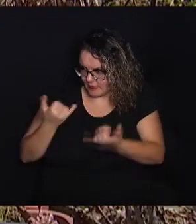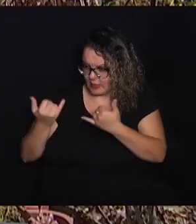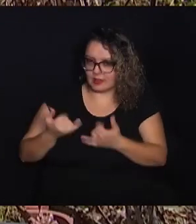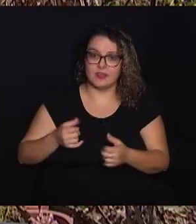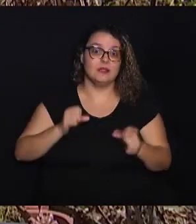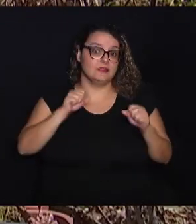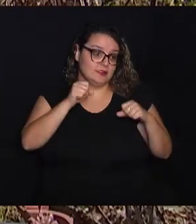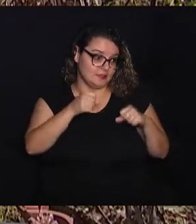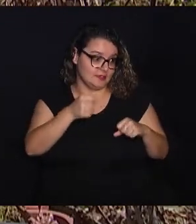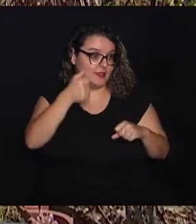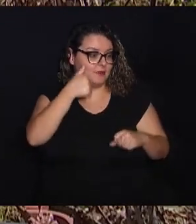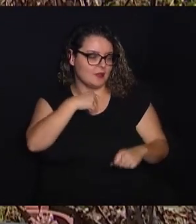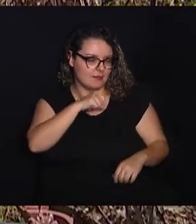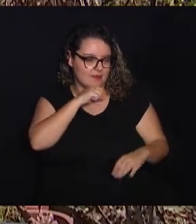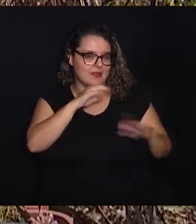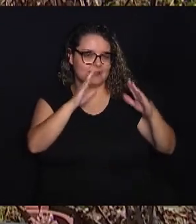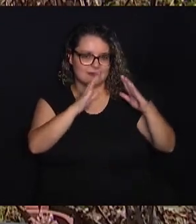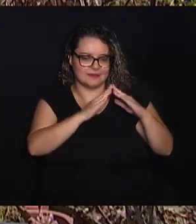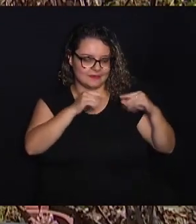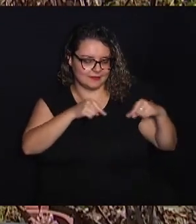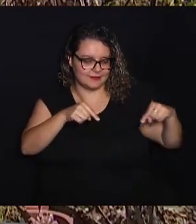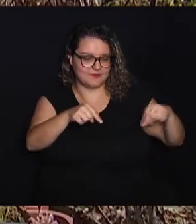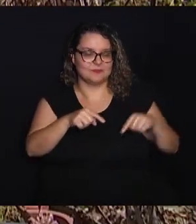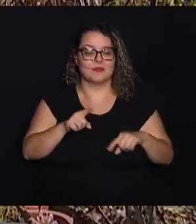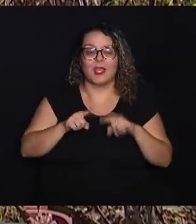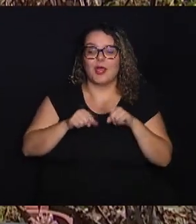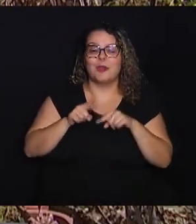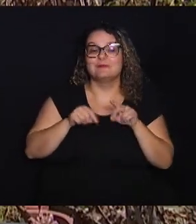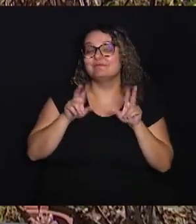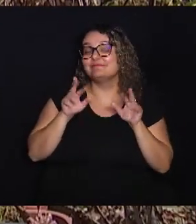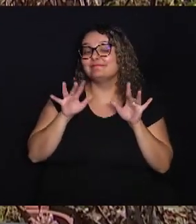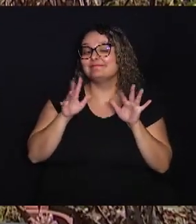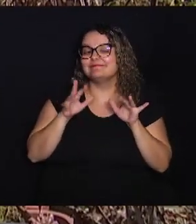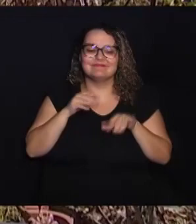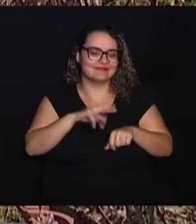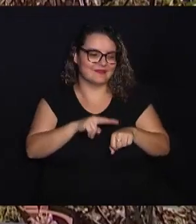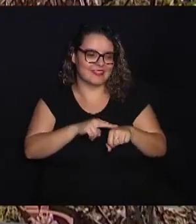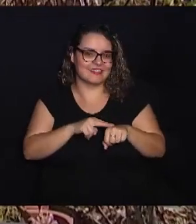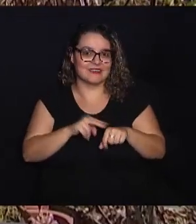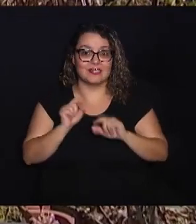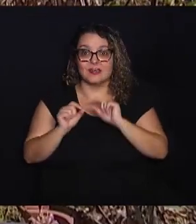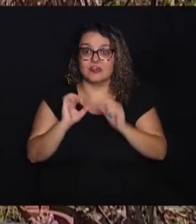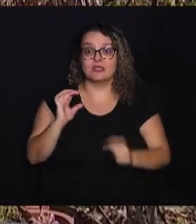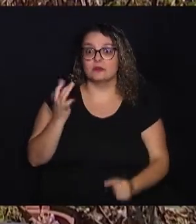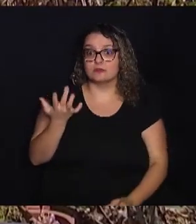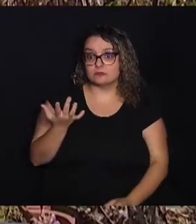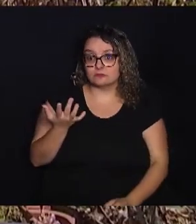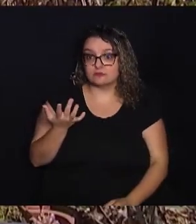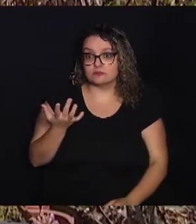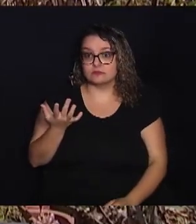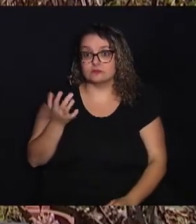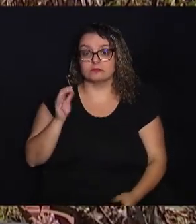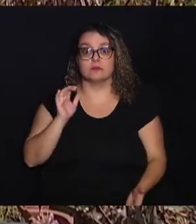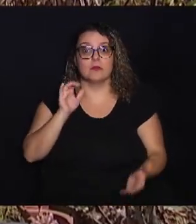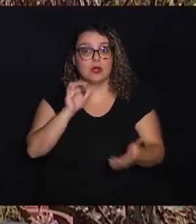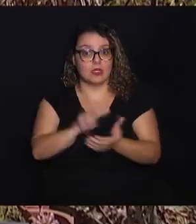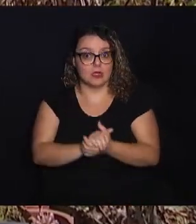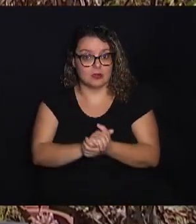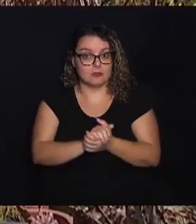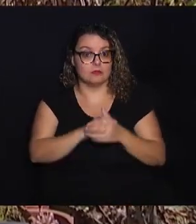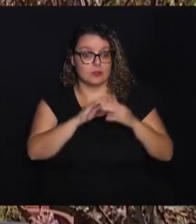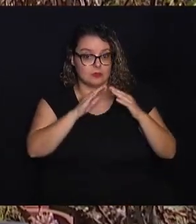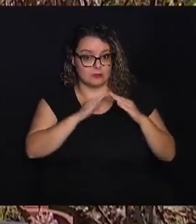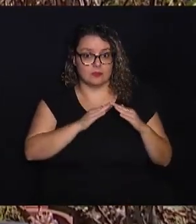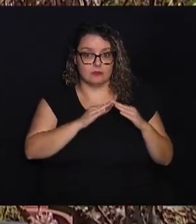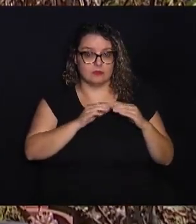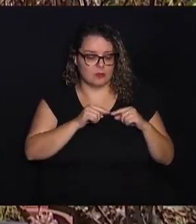dela, né? Aquela famosa história dedo verde, né? E aí o que acontecia? Eu casei, fui morar numa casa que o